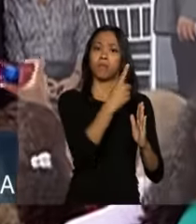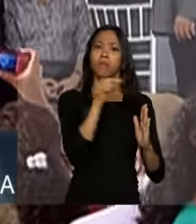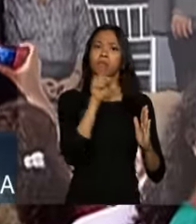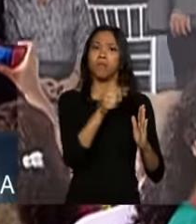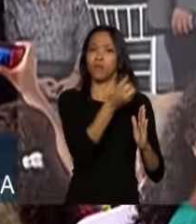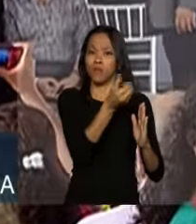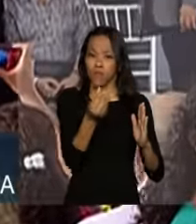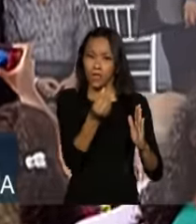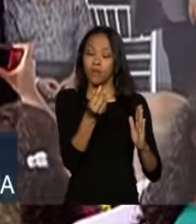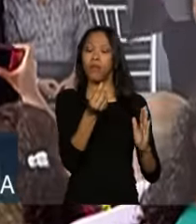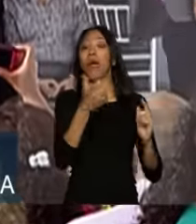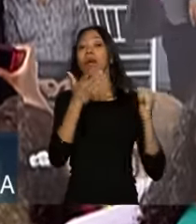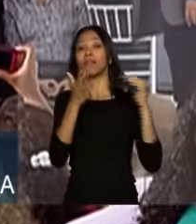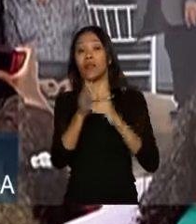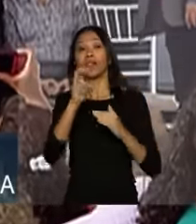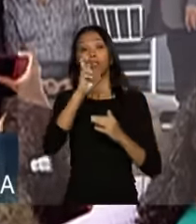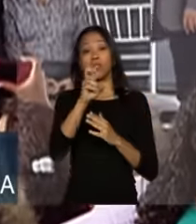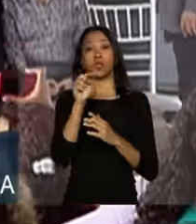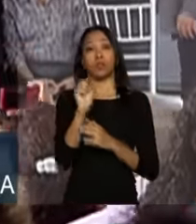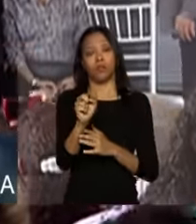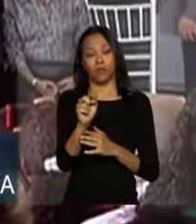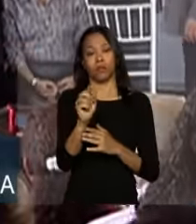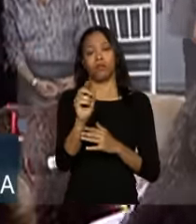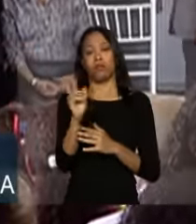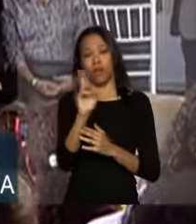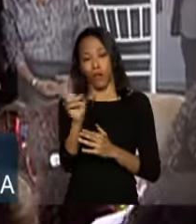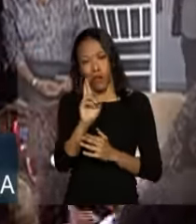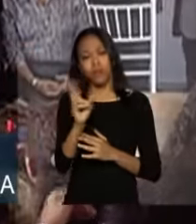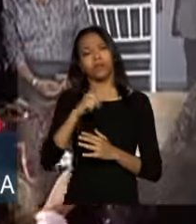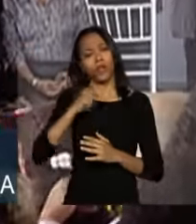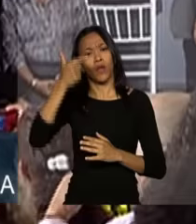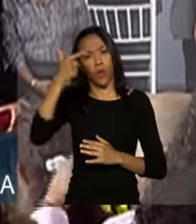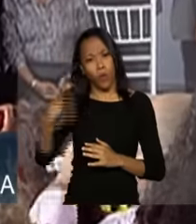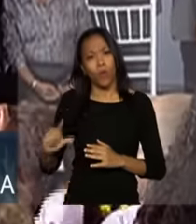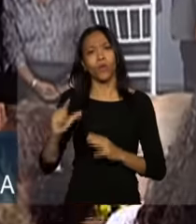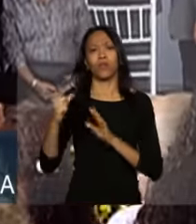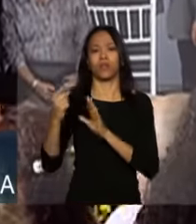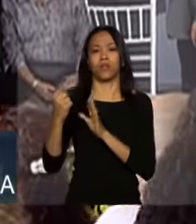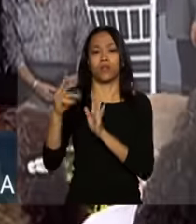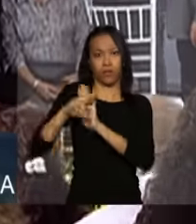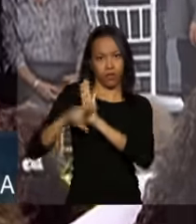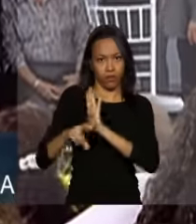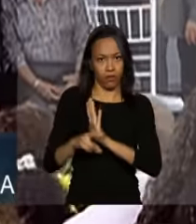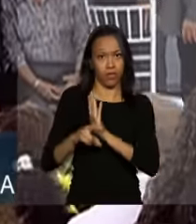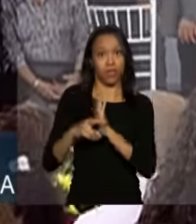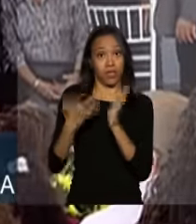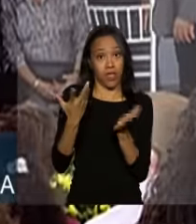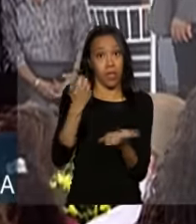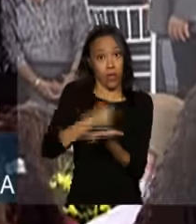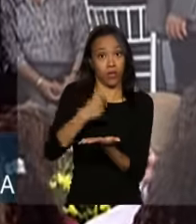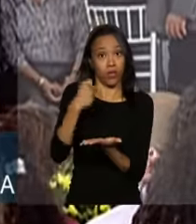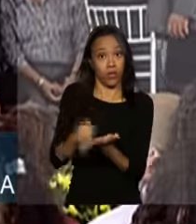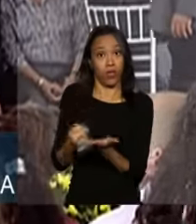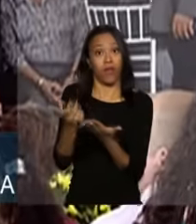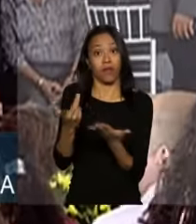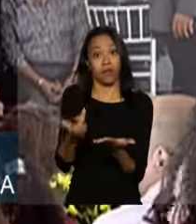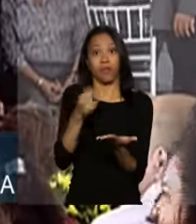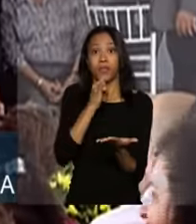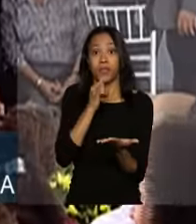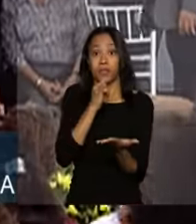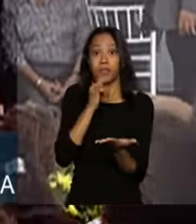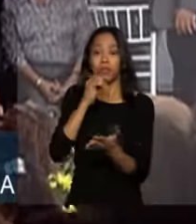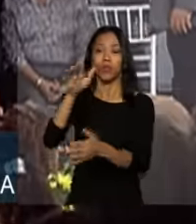1.600 e R$ 5.000, outra modalidade do Minha Casa Minha Vida, portanto, além de poder contratar por meio de uma